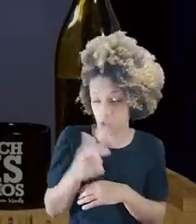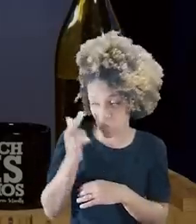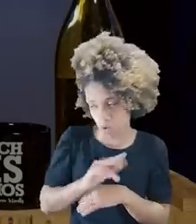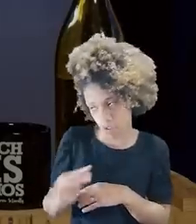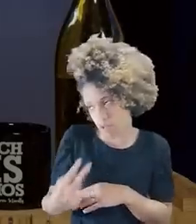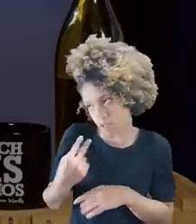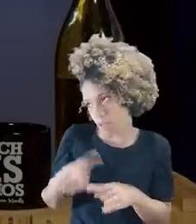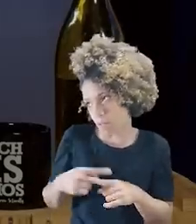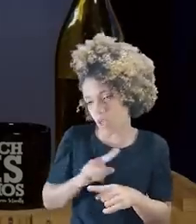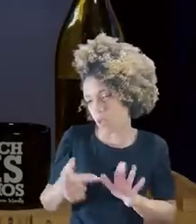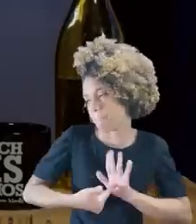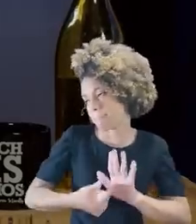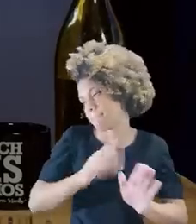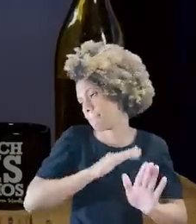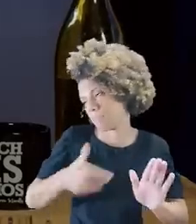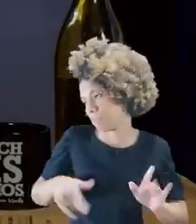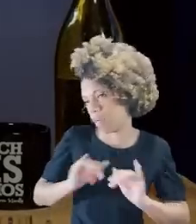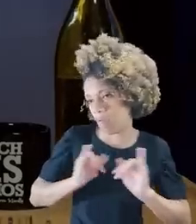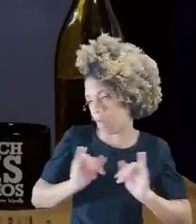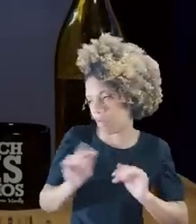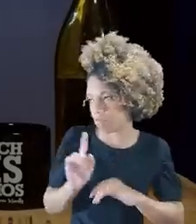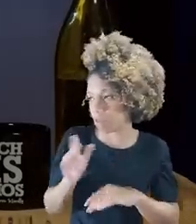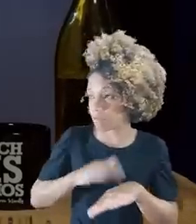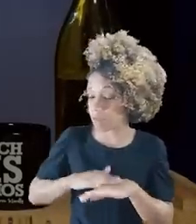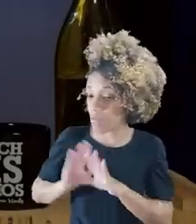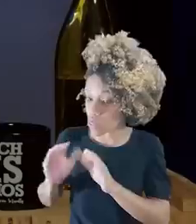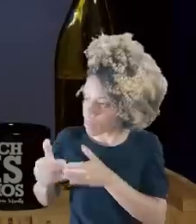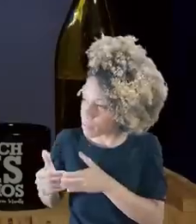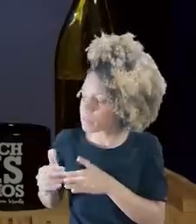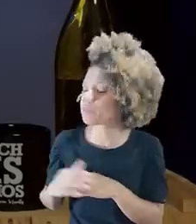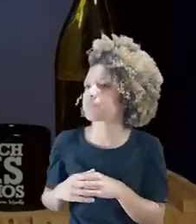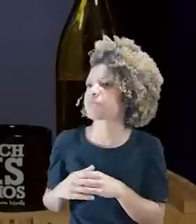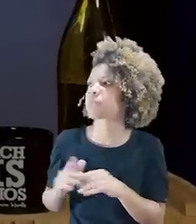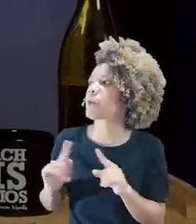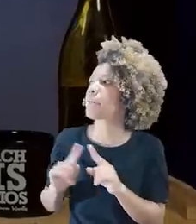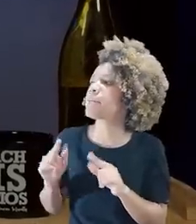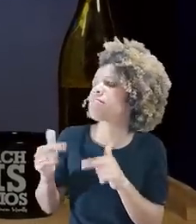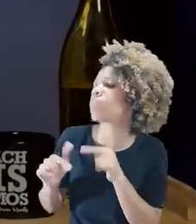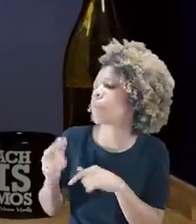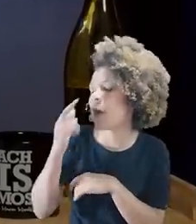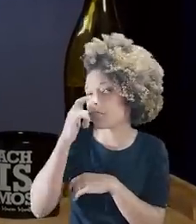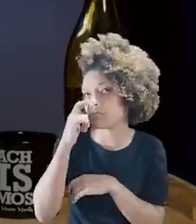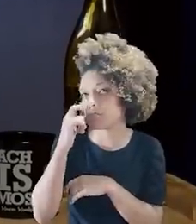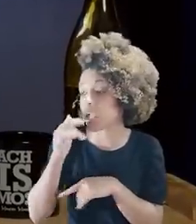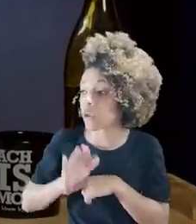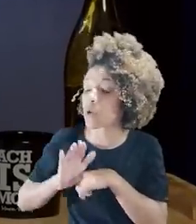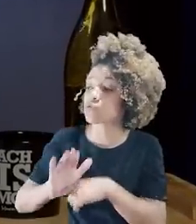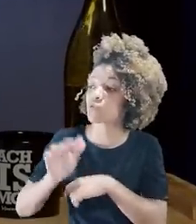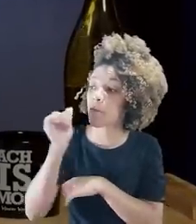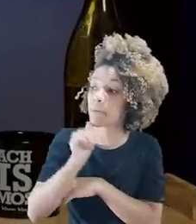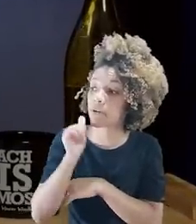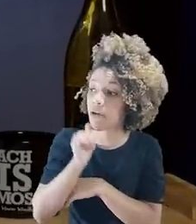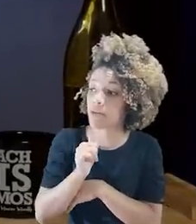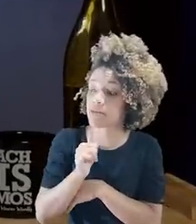a chegarem nesse estado sabe de sair dessa doença emocional essa esse sedentarismo